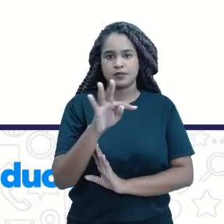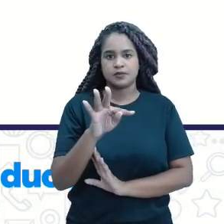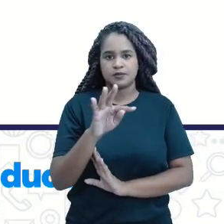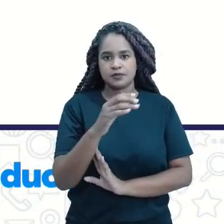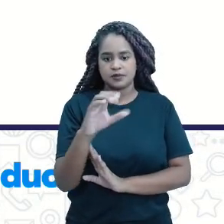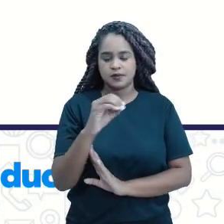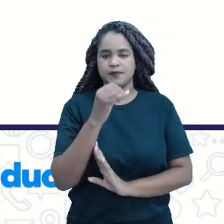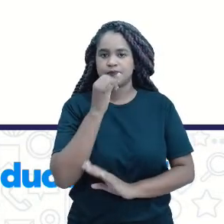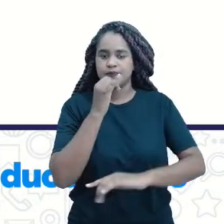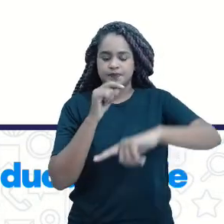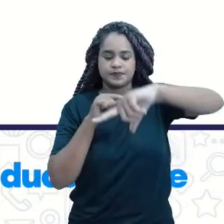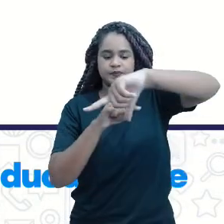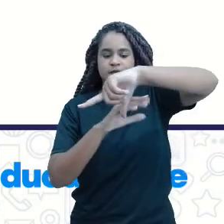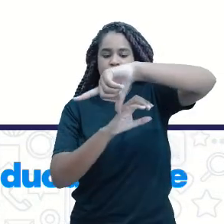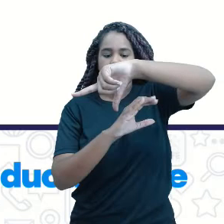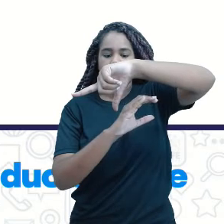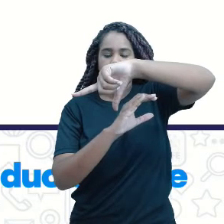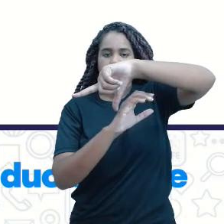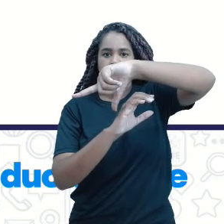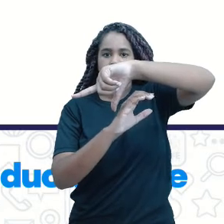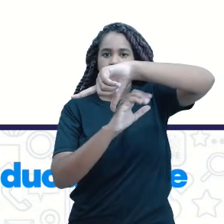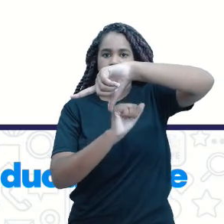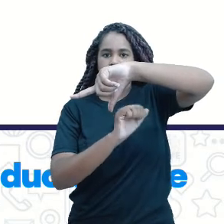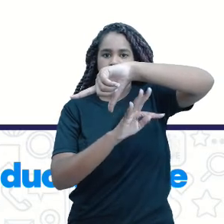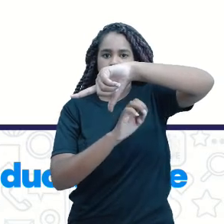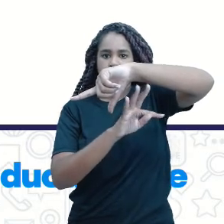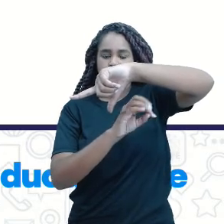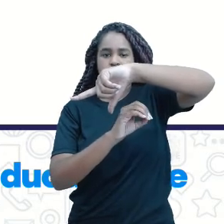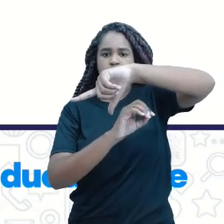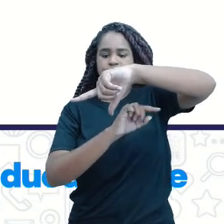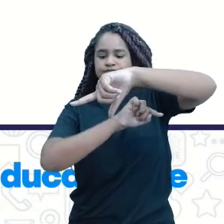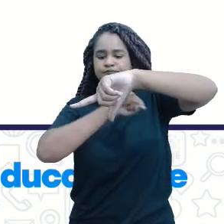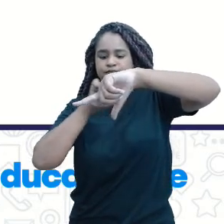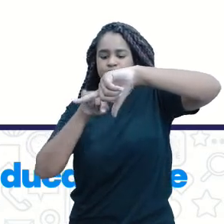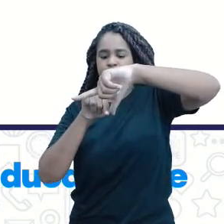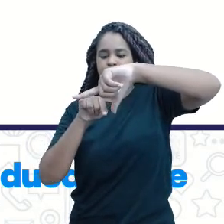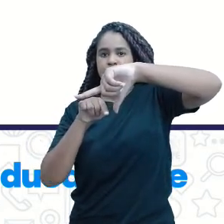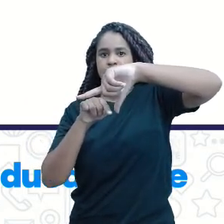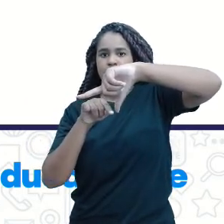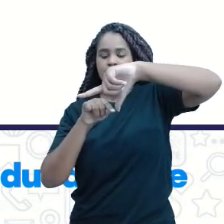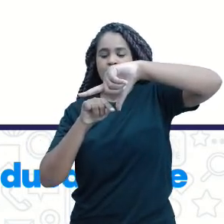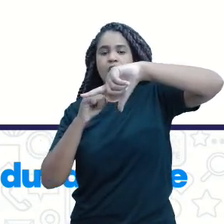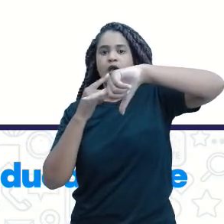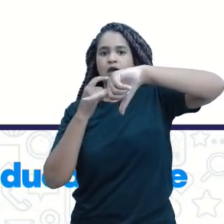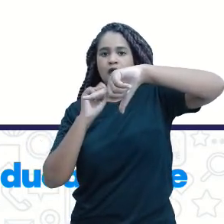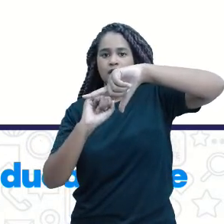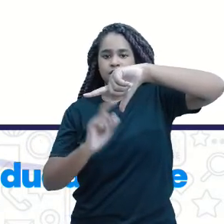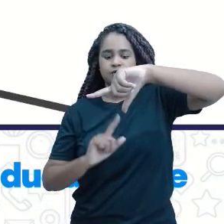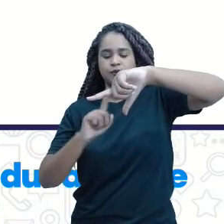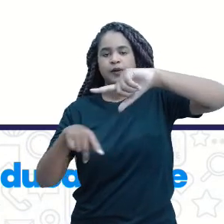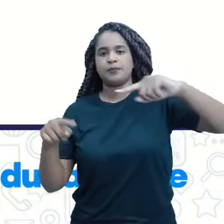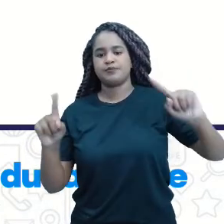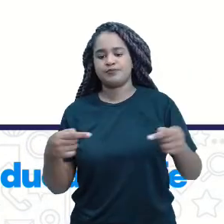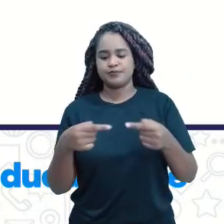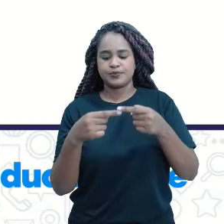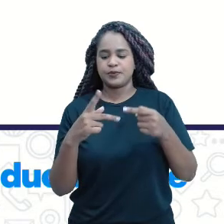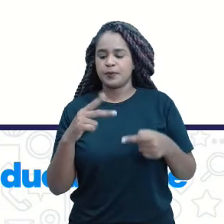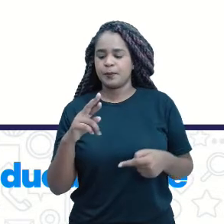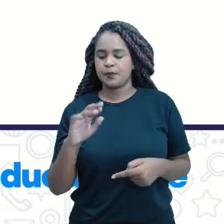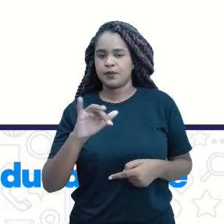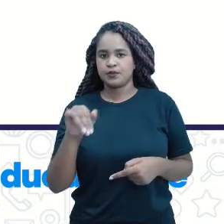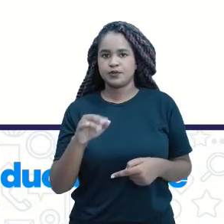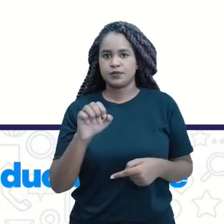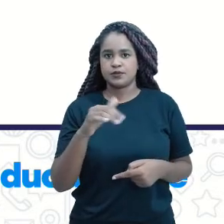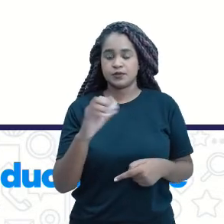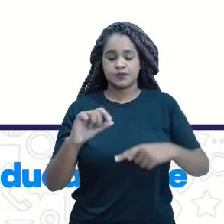observa o cateto da esquerda, a gente tem que a projeção dele está sendo aquela de azul ali, né? Se a gente observa o cateto